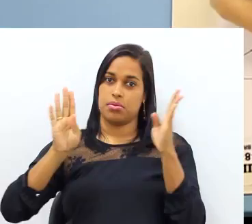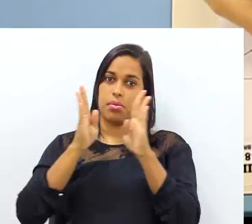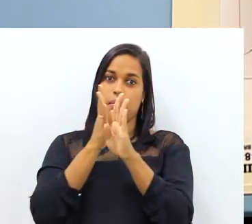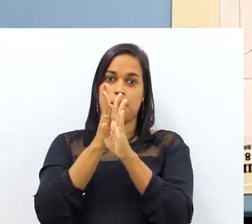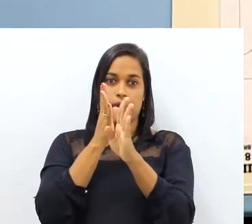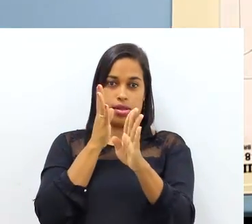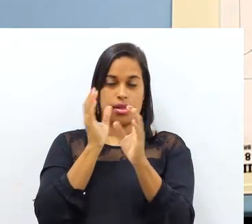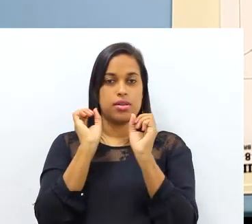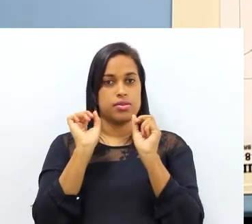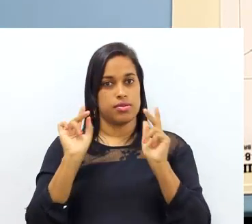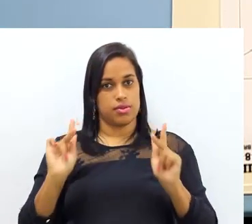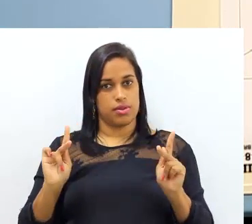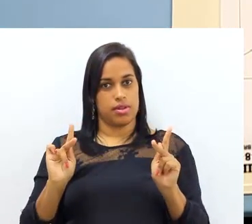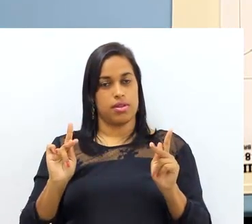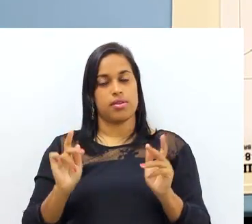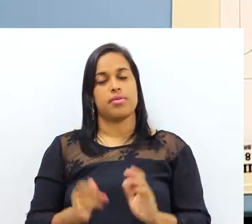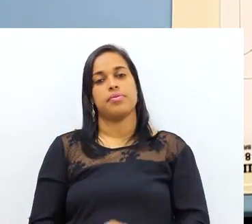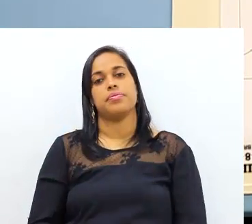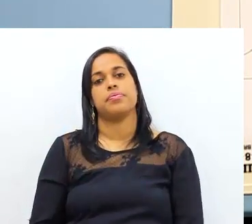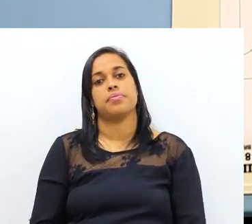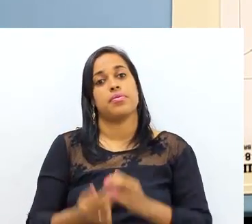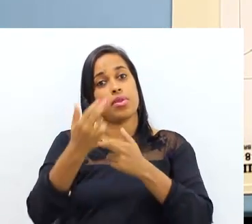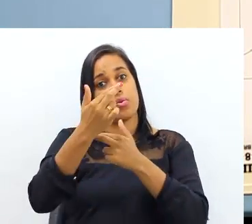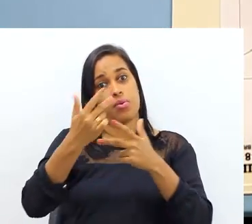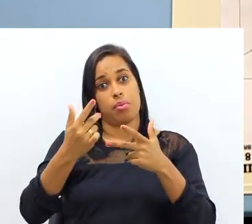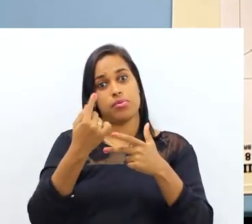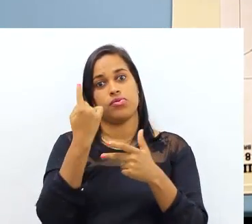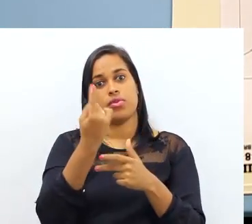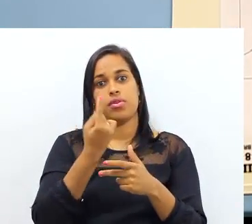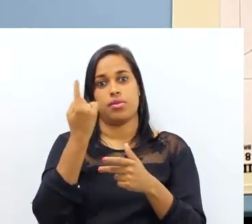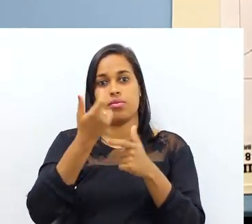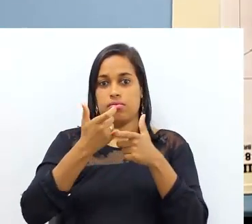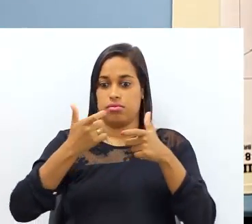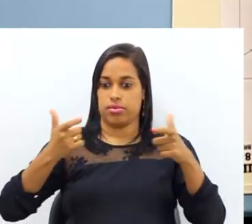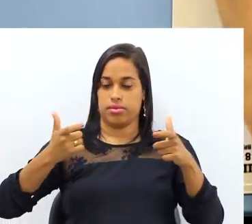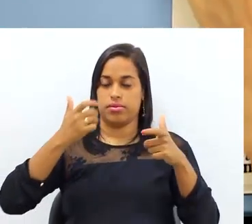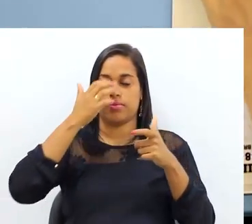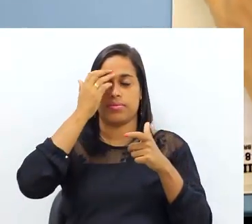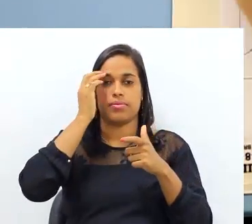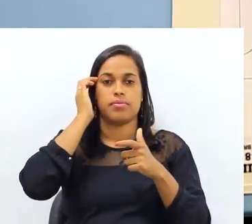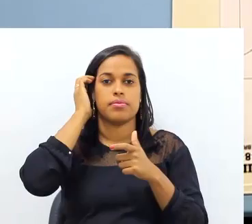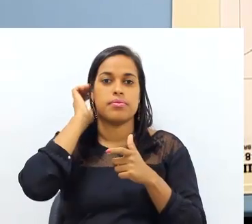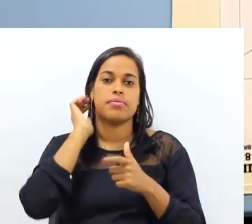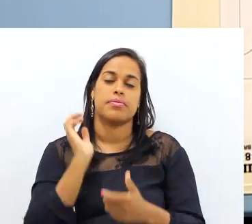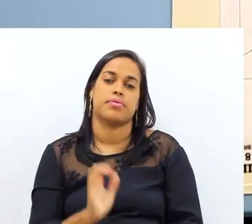minha fuga, eu vou pegar aqui um objeto um pouco maior, que é a minha régua.